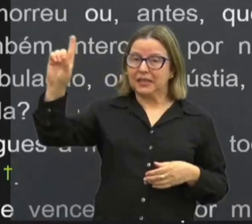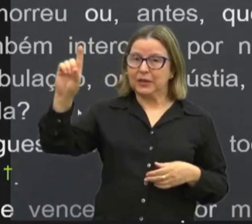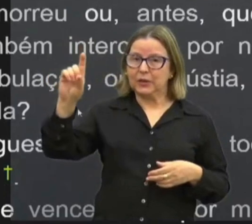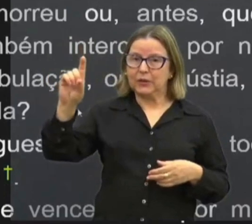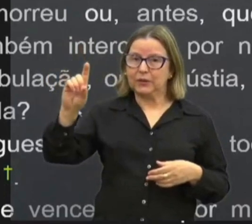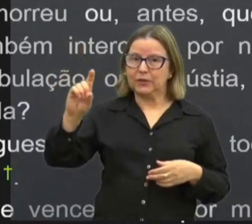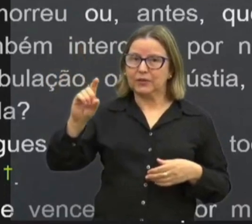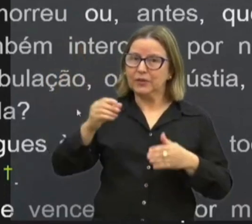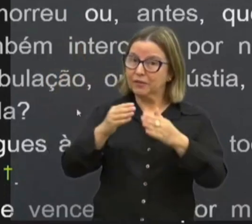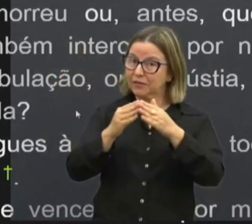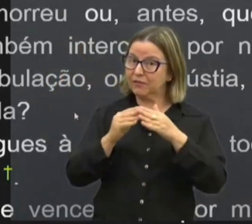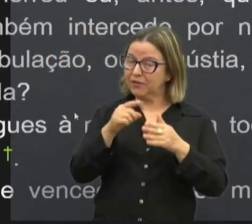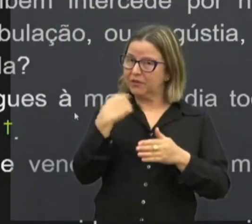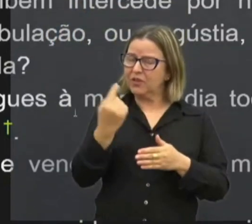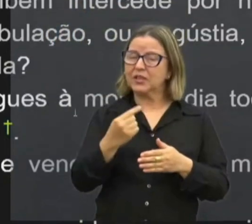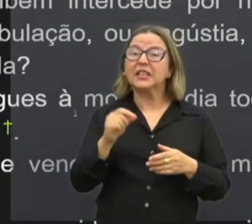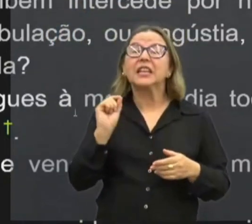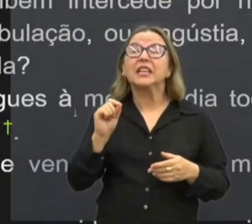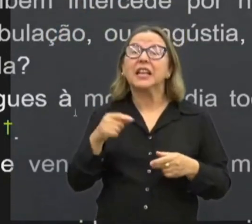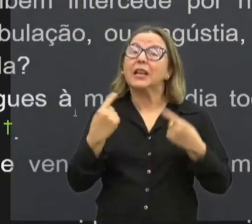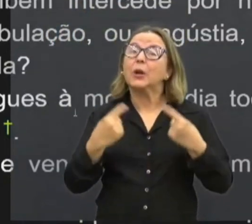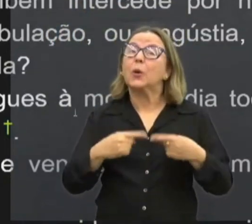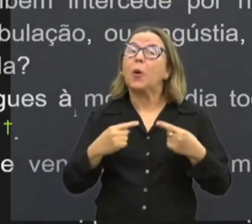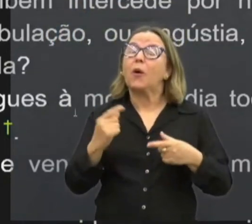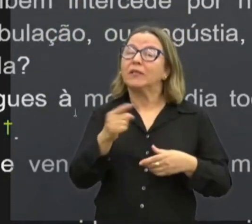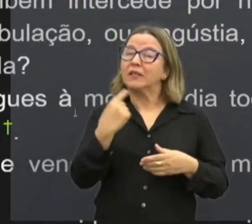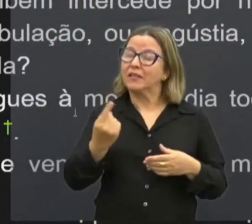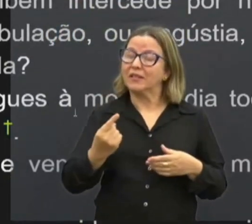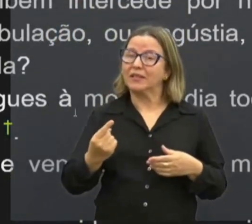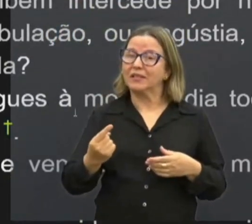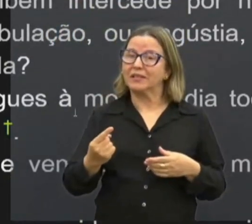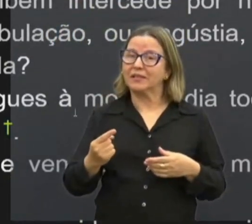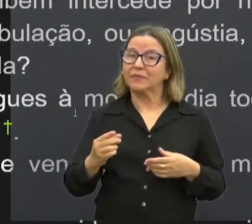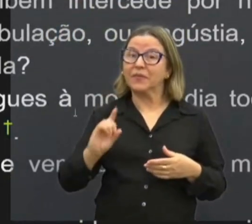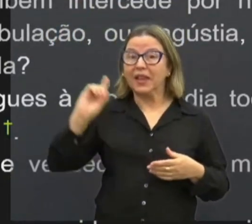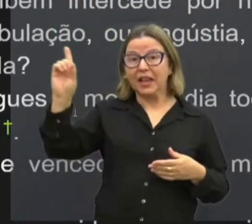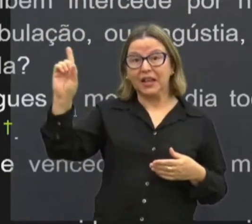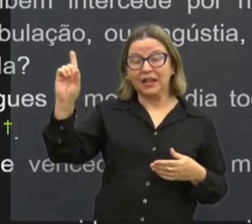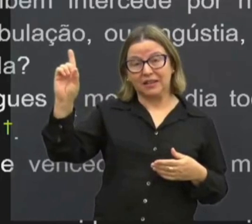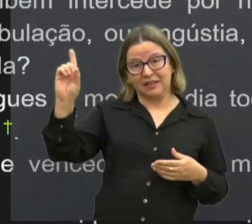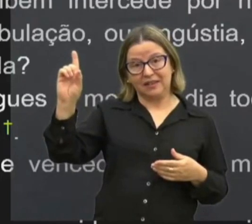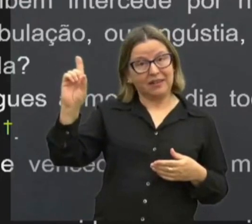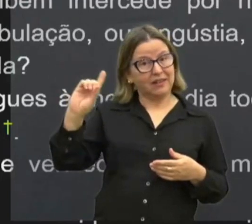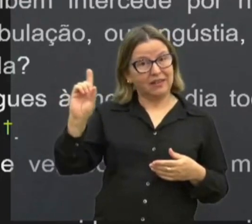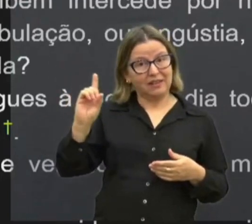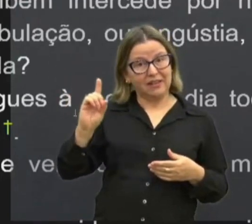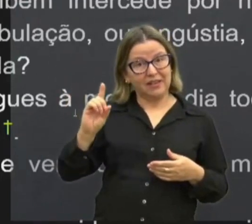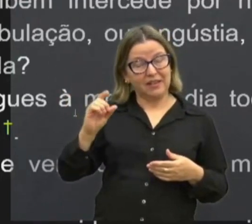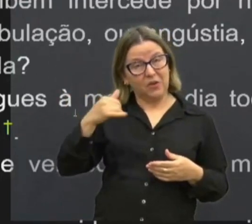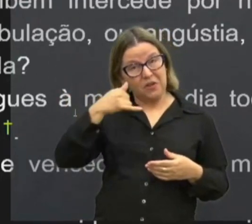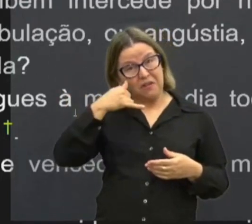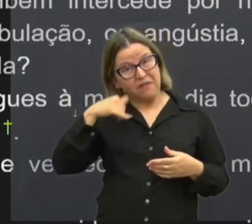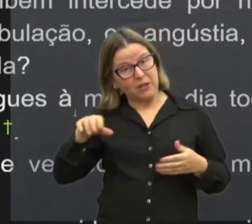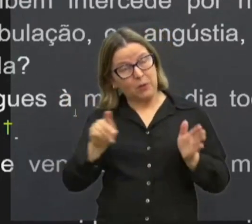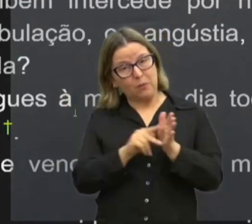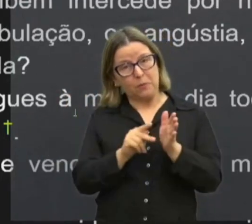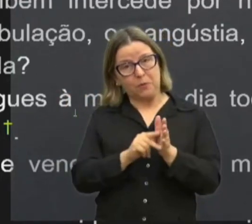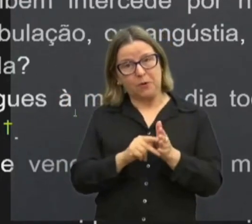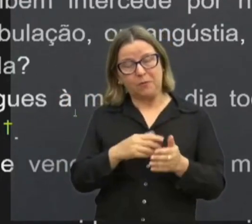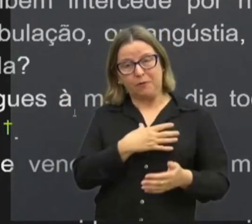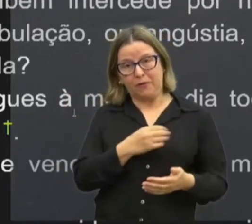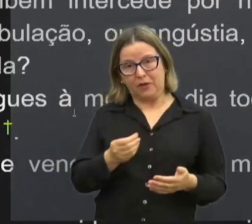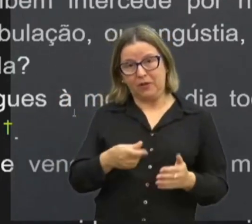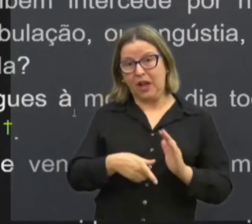quem será contra nós? Aquele que não poupou o seu próprio filho, antes